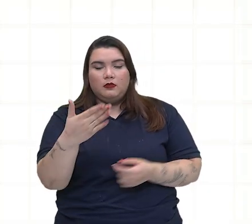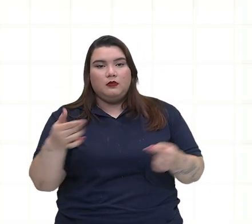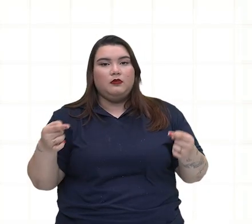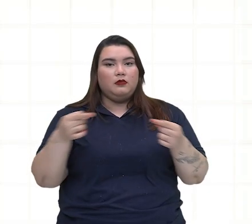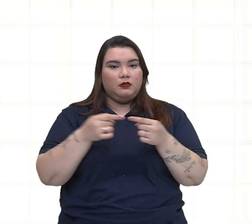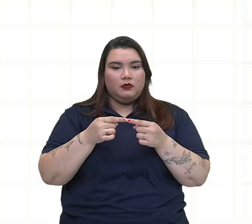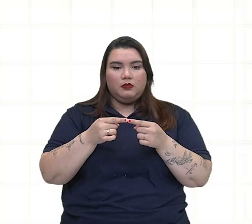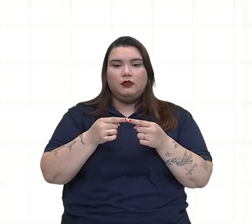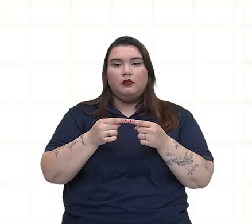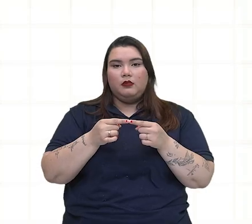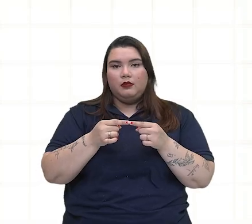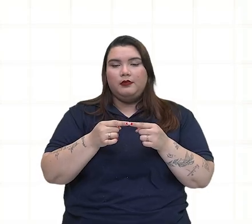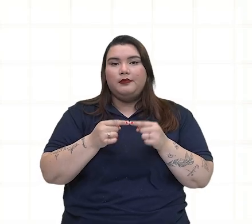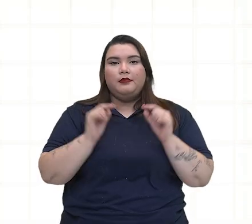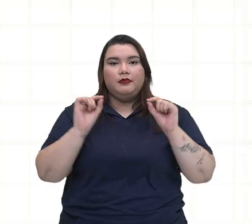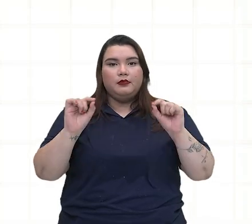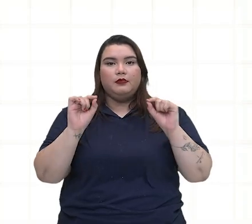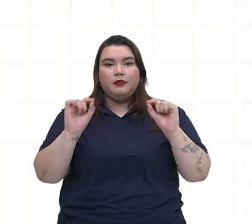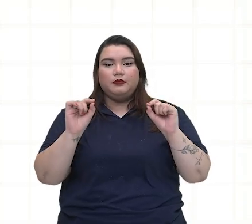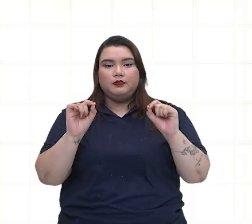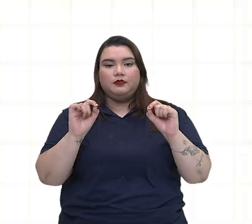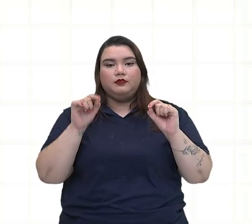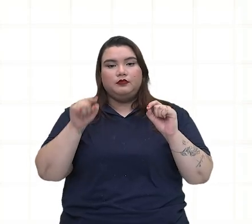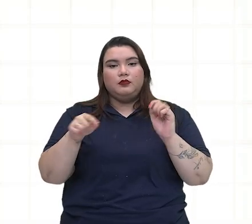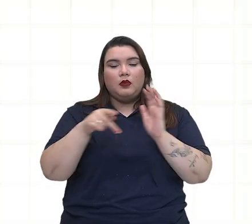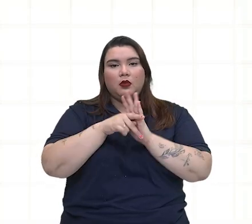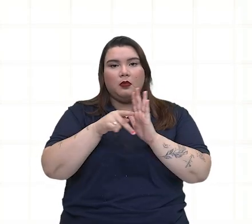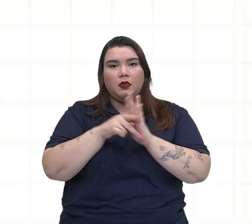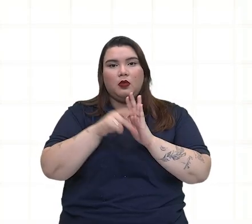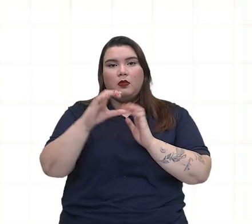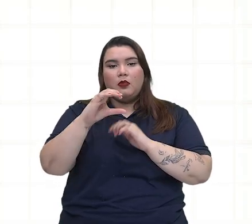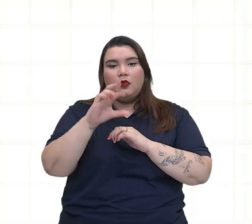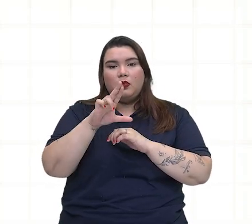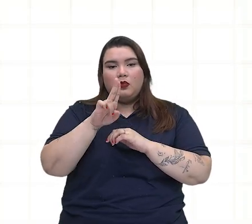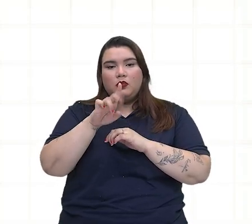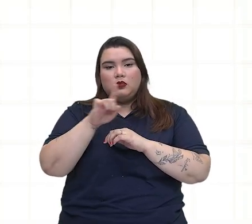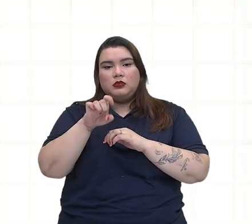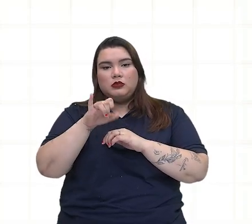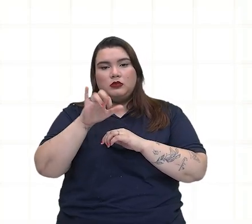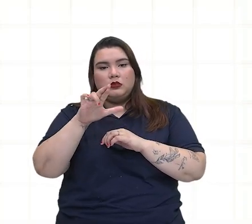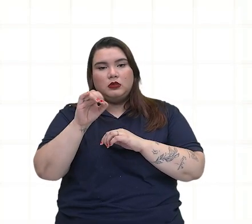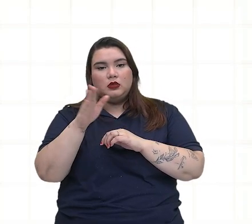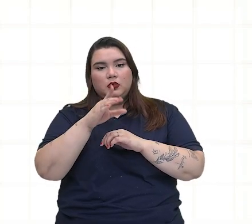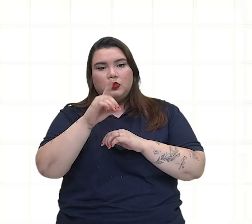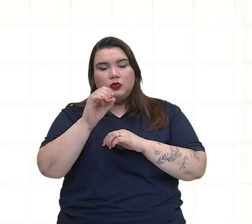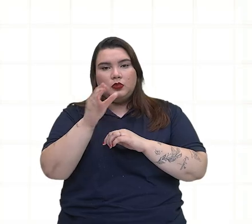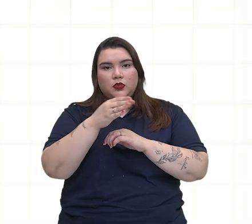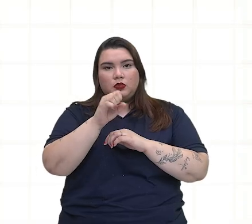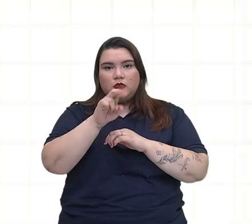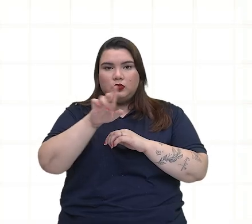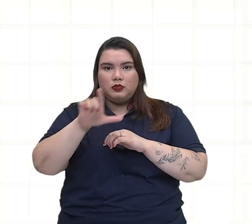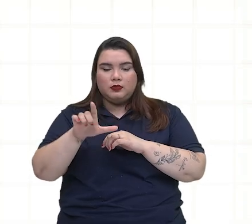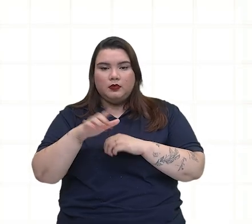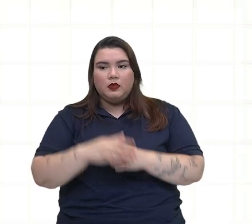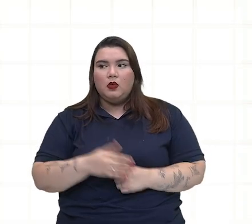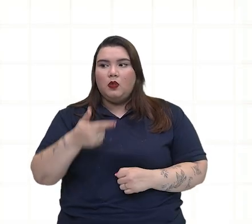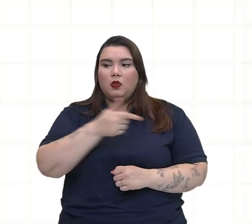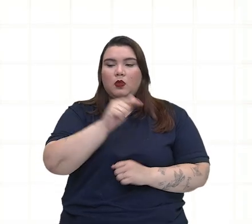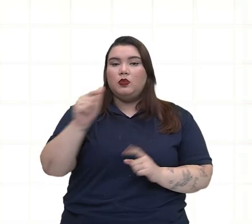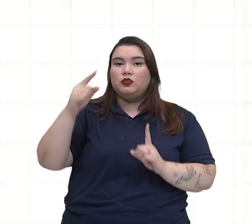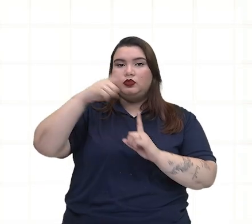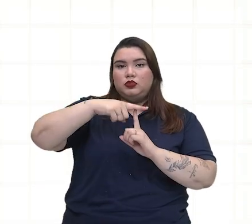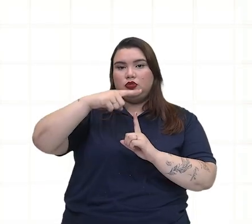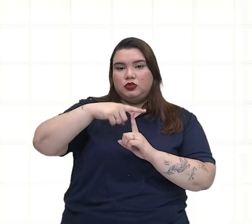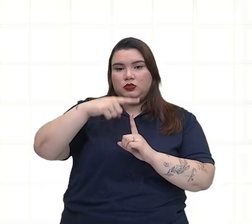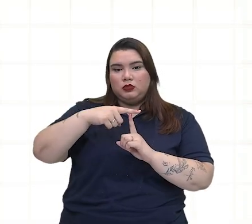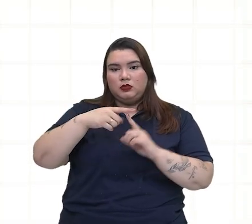aí para o Cruzeiro do Sul. Um outro meio de orientação